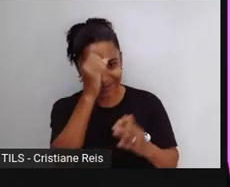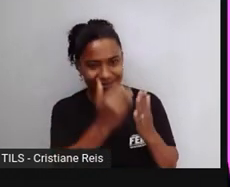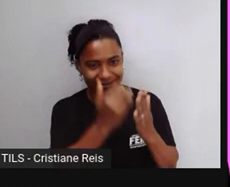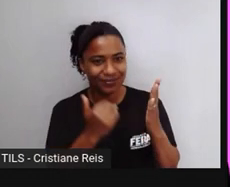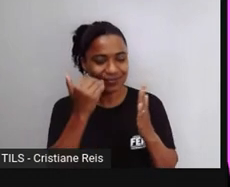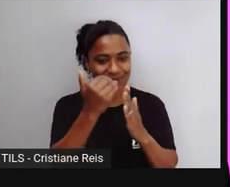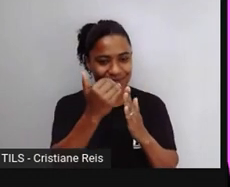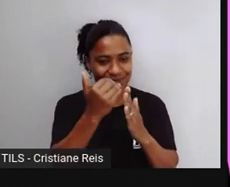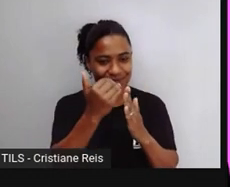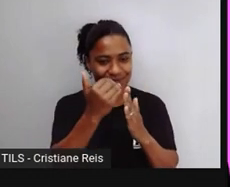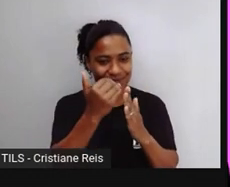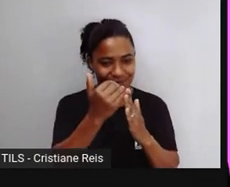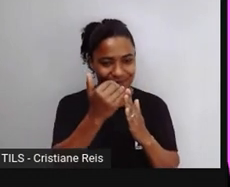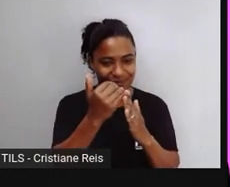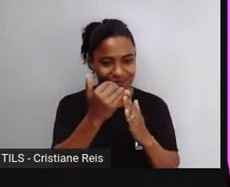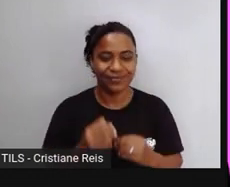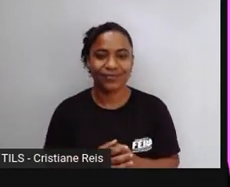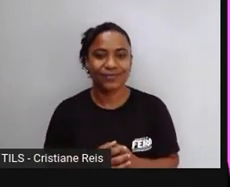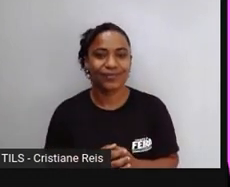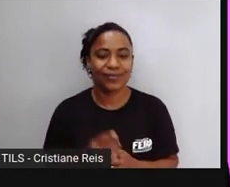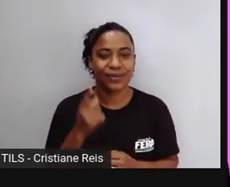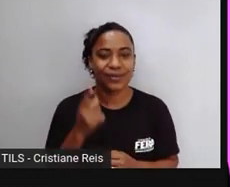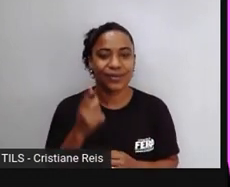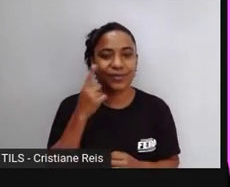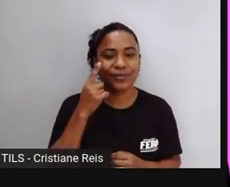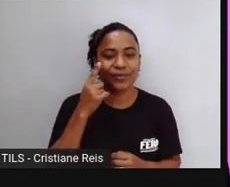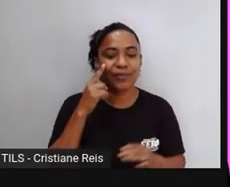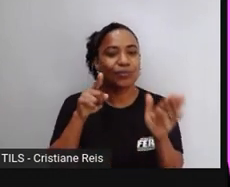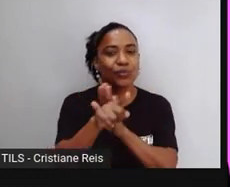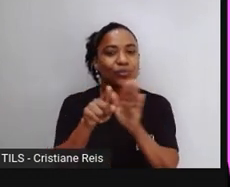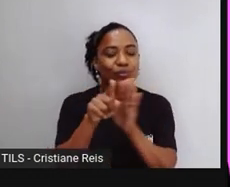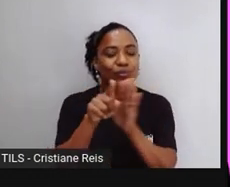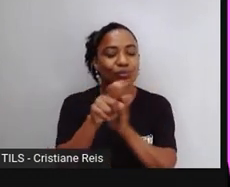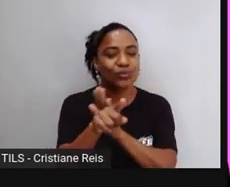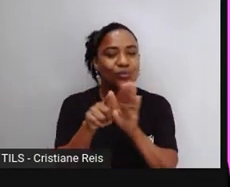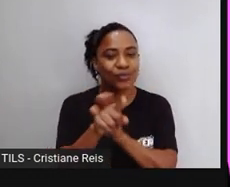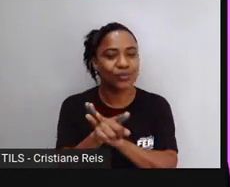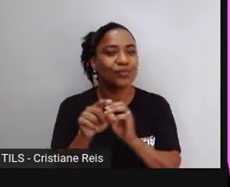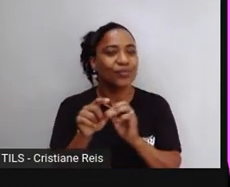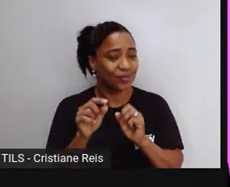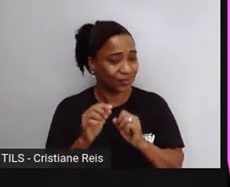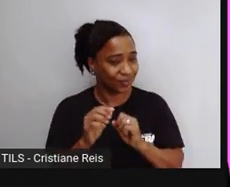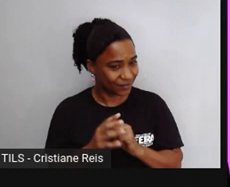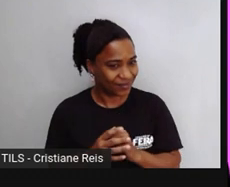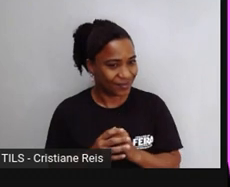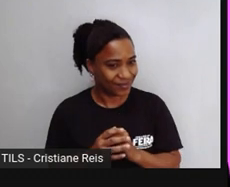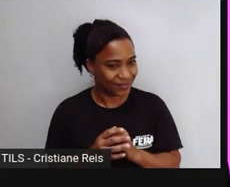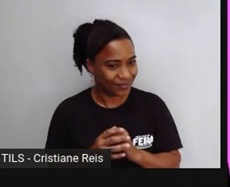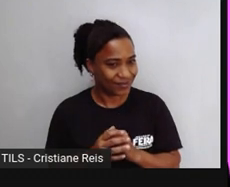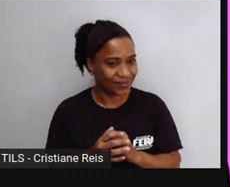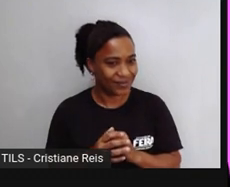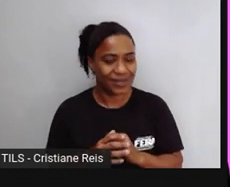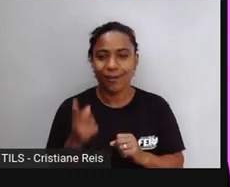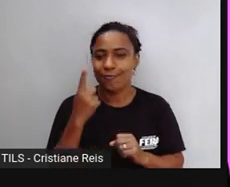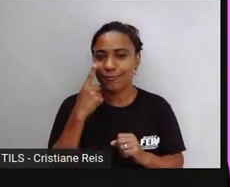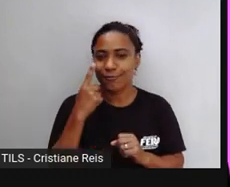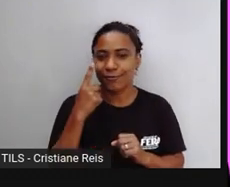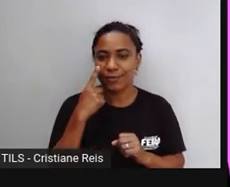E quando nós formos elaborar questions, perguntas, vejamos então este